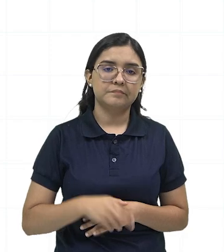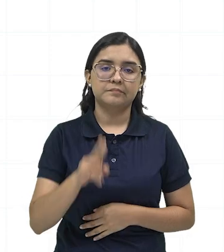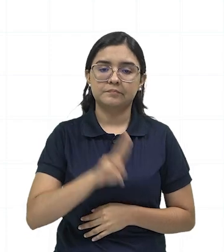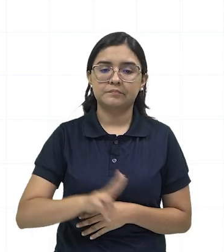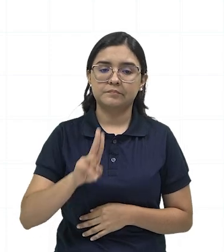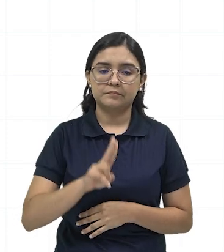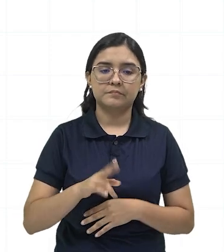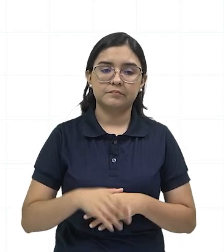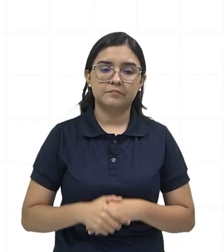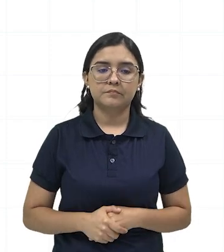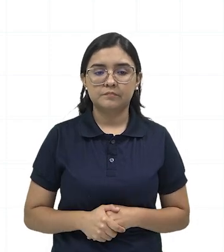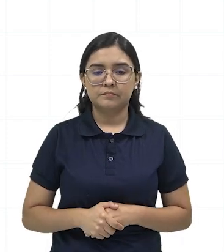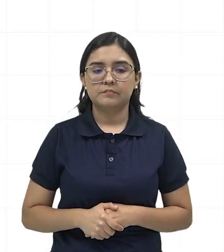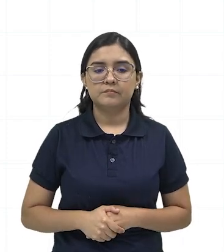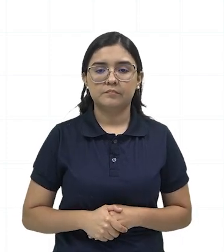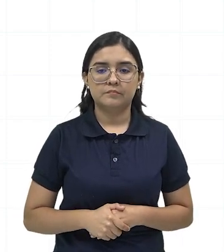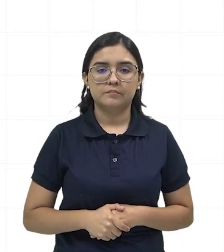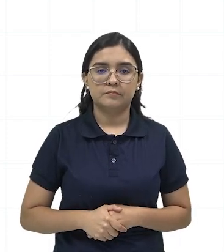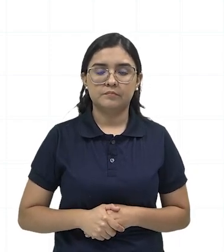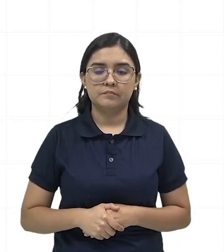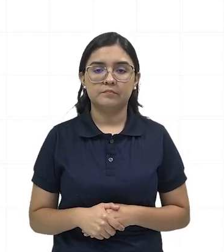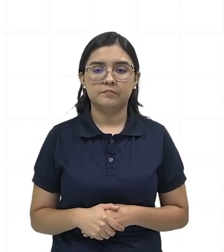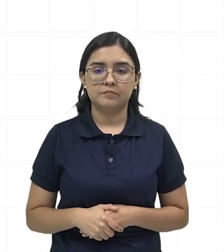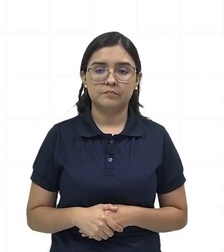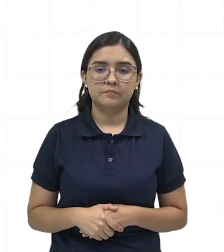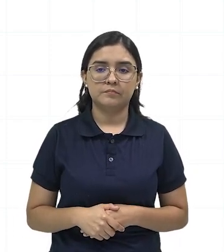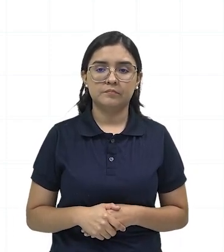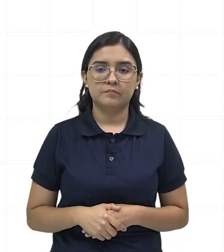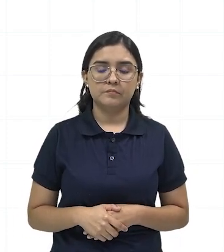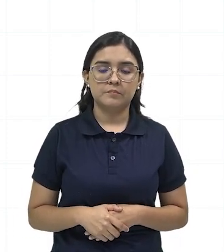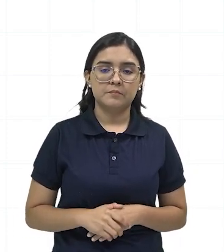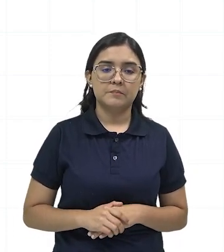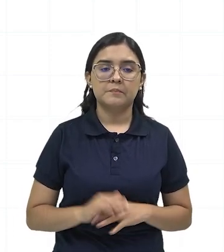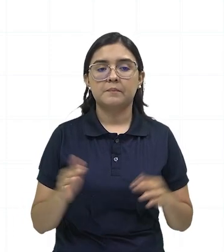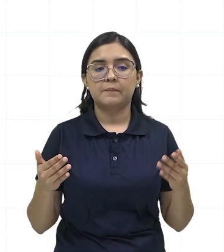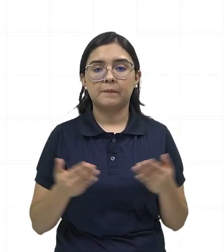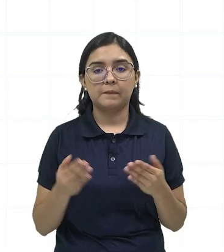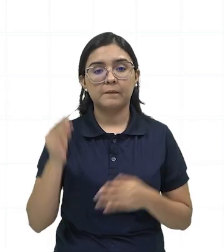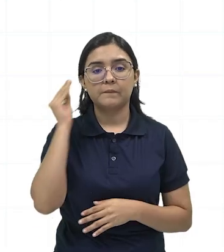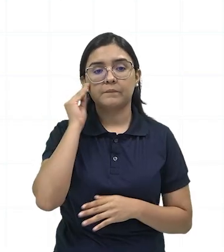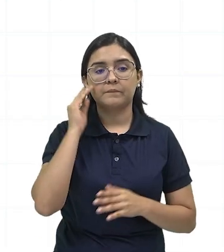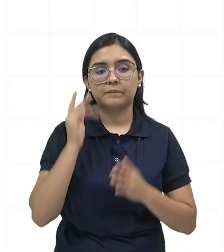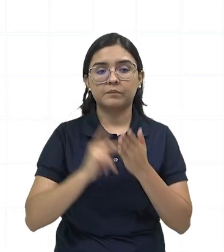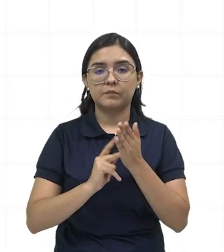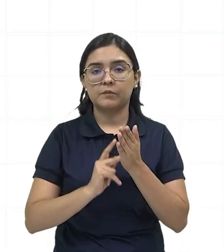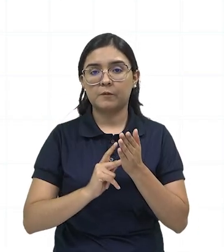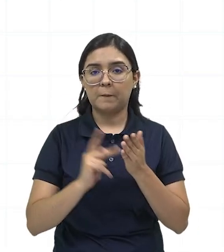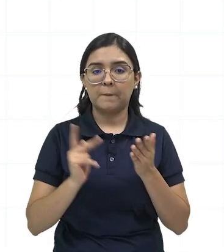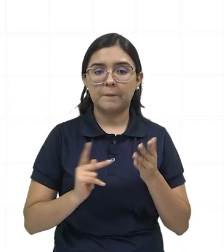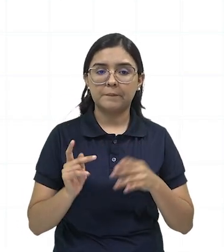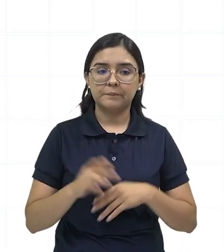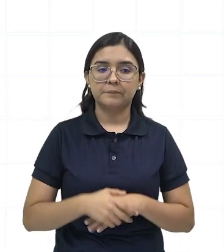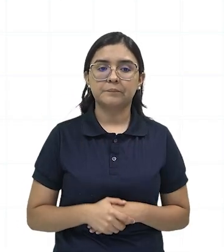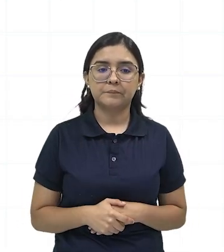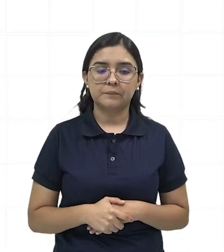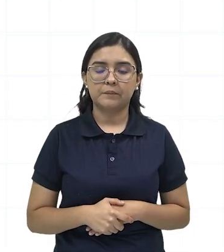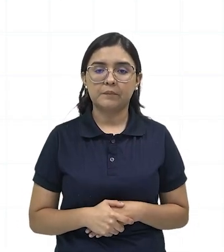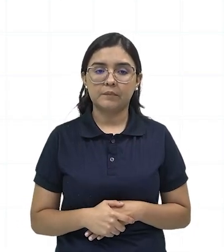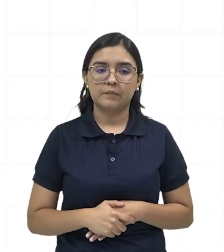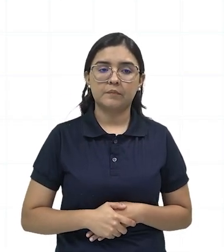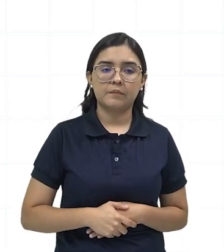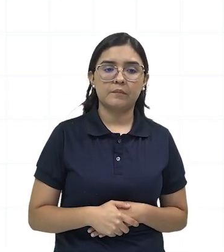usa a expressão turma. Ok? Vamos ver no poema como é que ficaria.